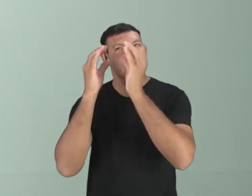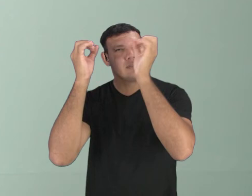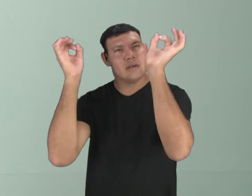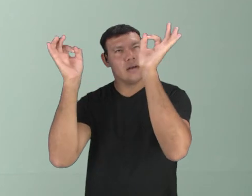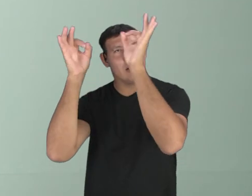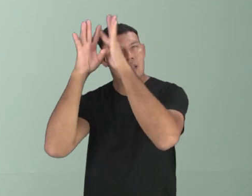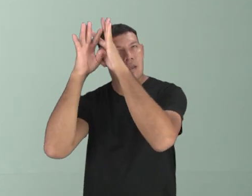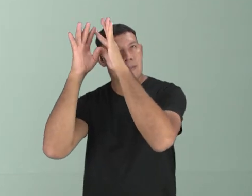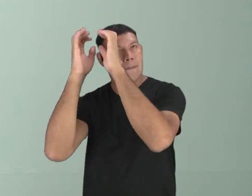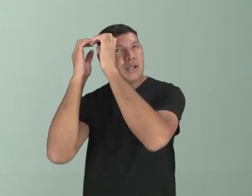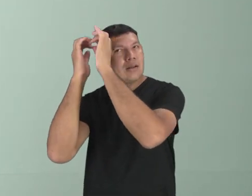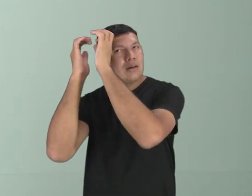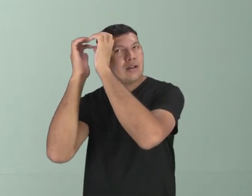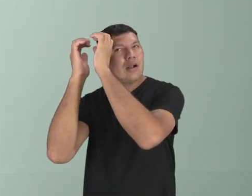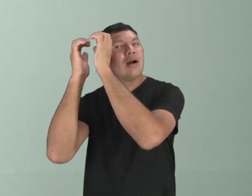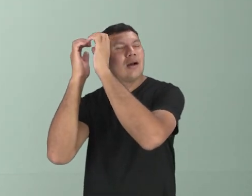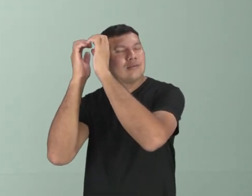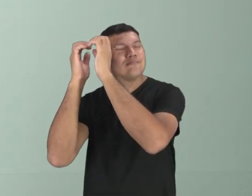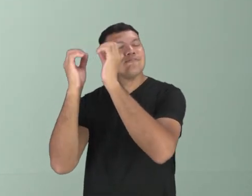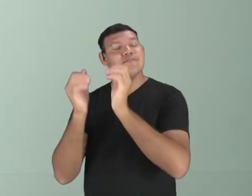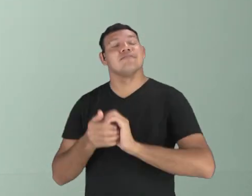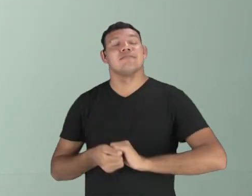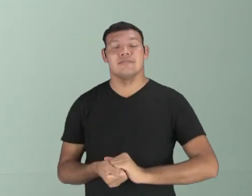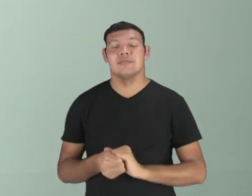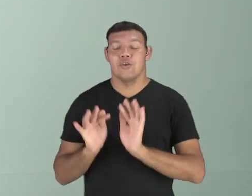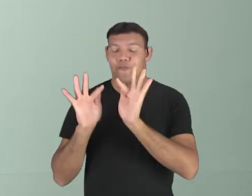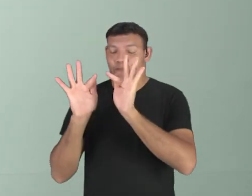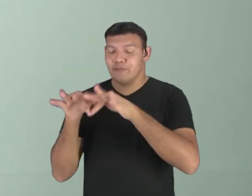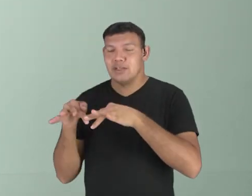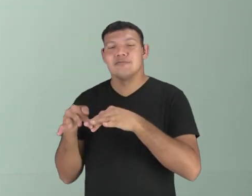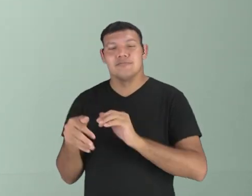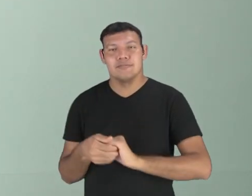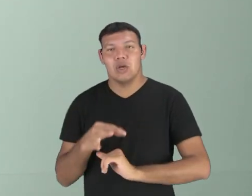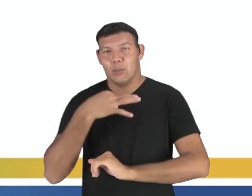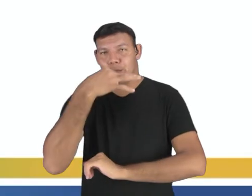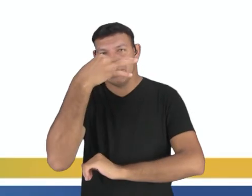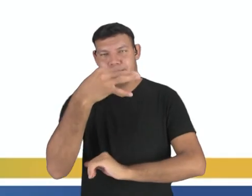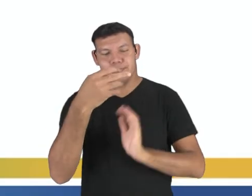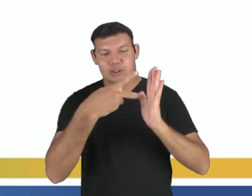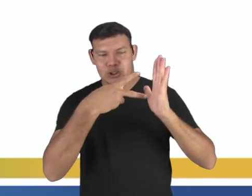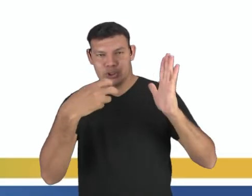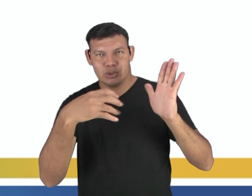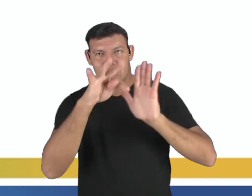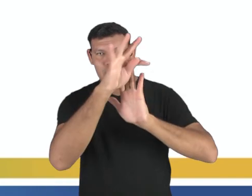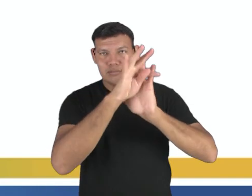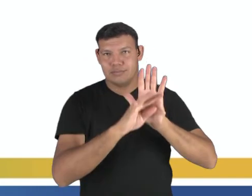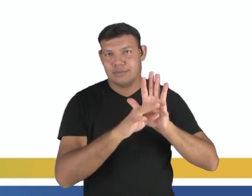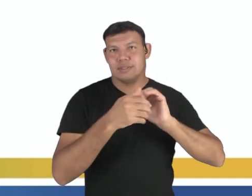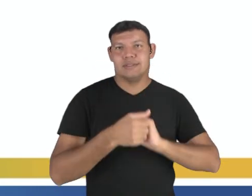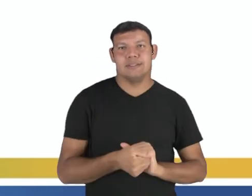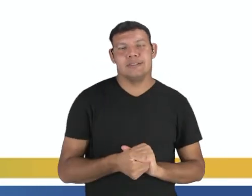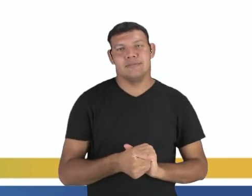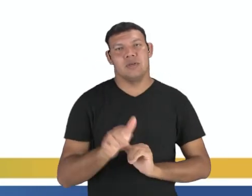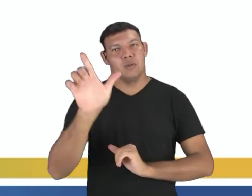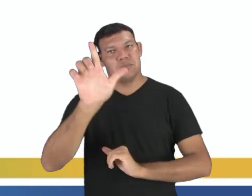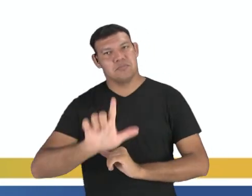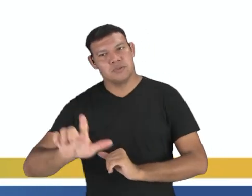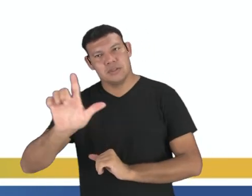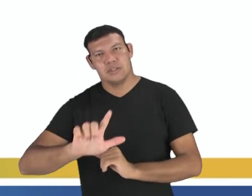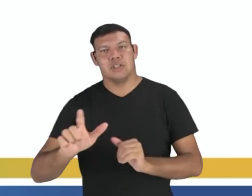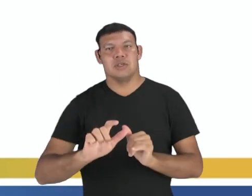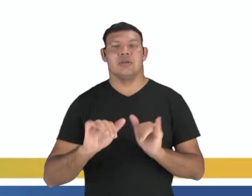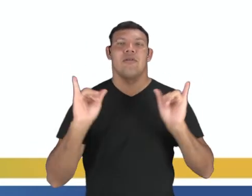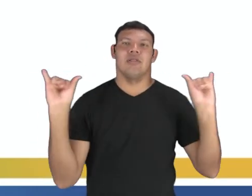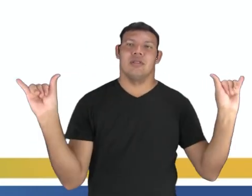de premissas. Então, para a gente chegar à conclusão ou à interpretação de um texto, seja um texto literário,